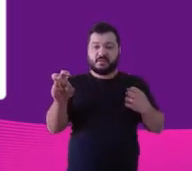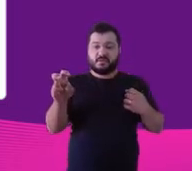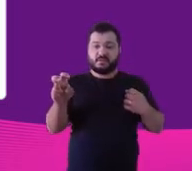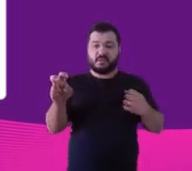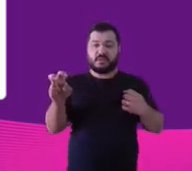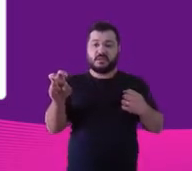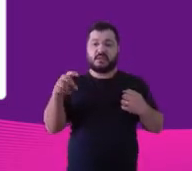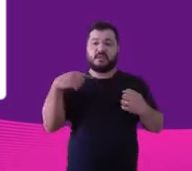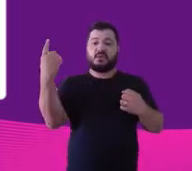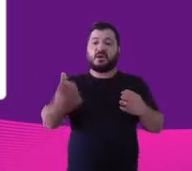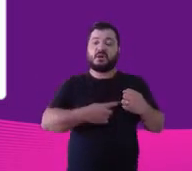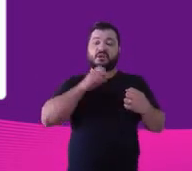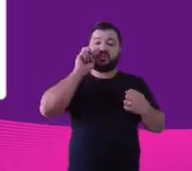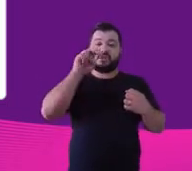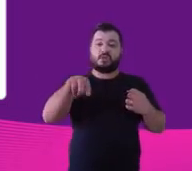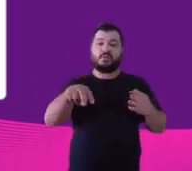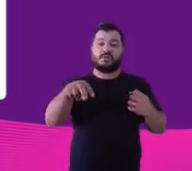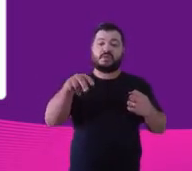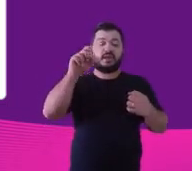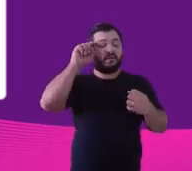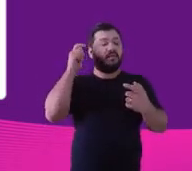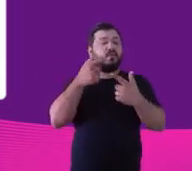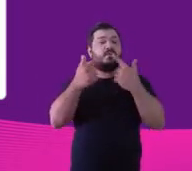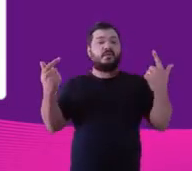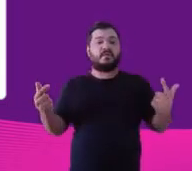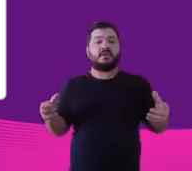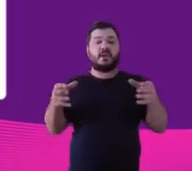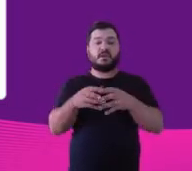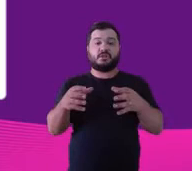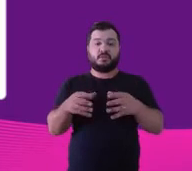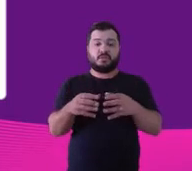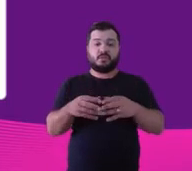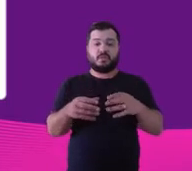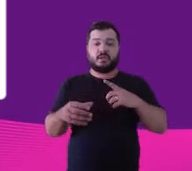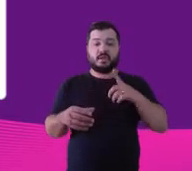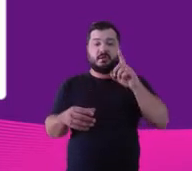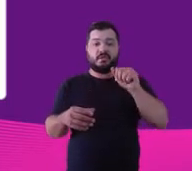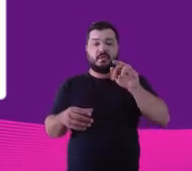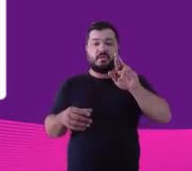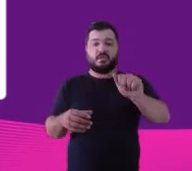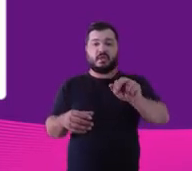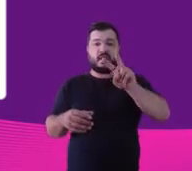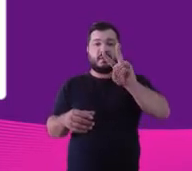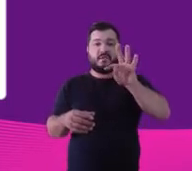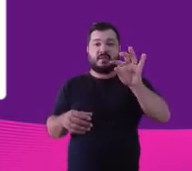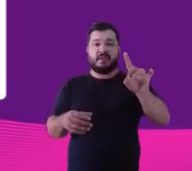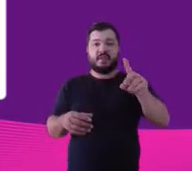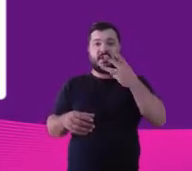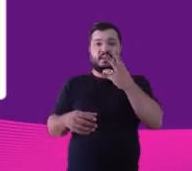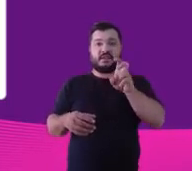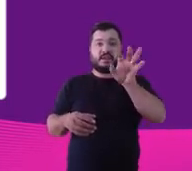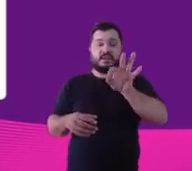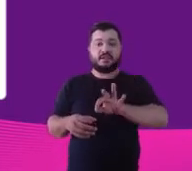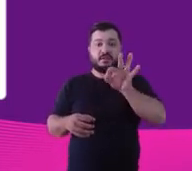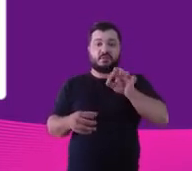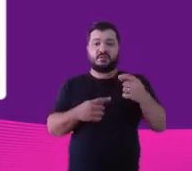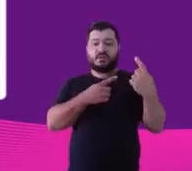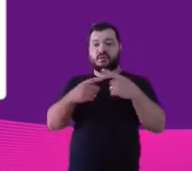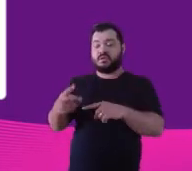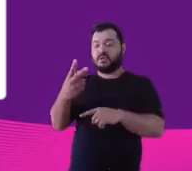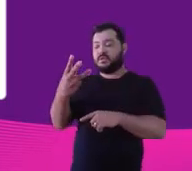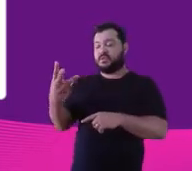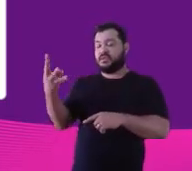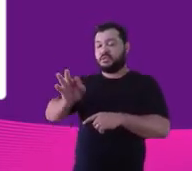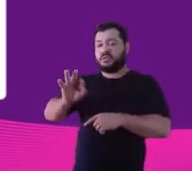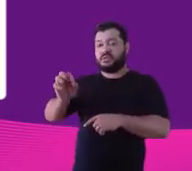fluxo a gente observa sim uma Fanta acha que cresce ser meu Davi atender 35% contra 23